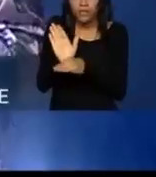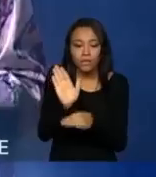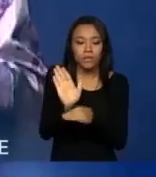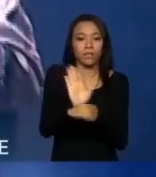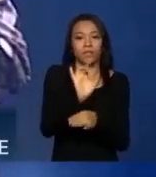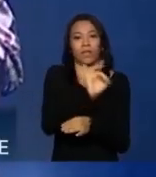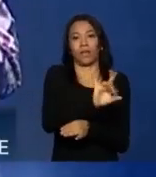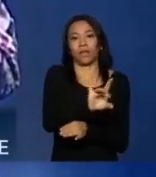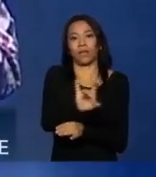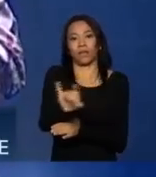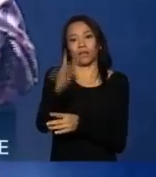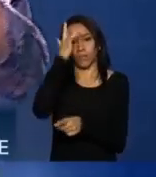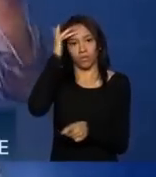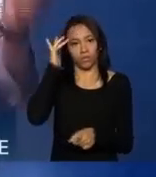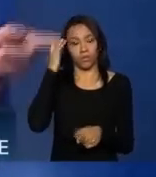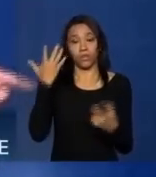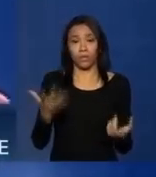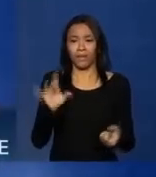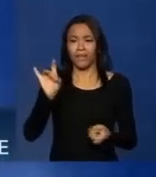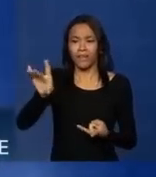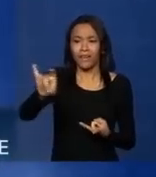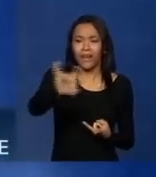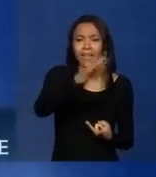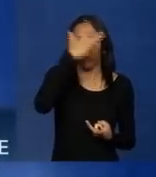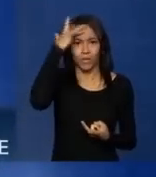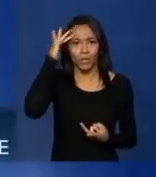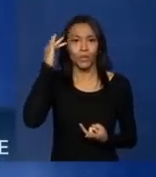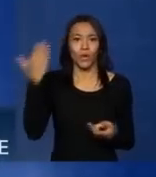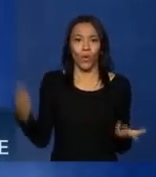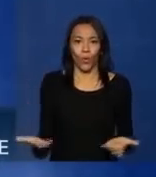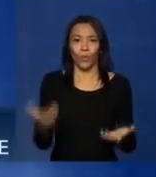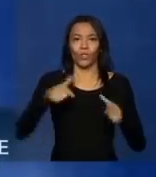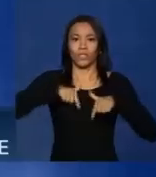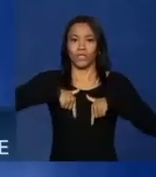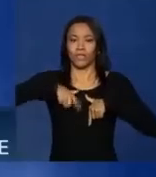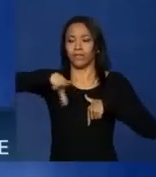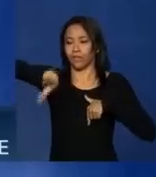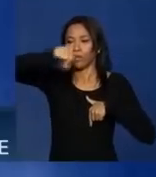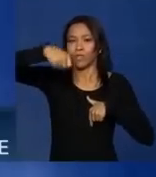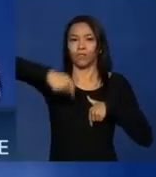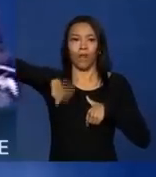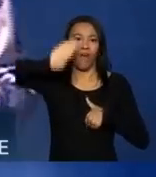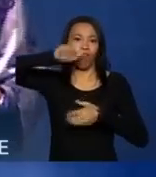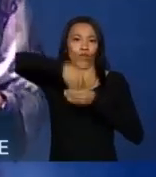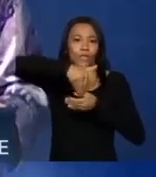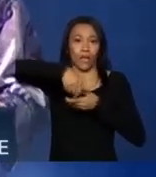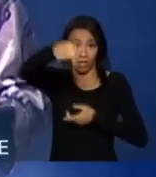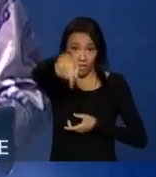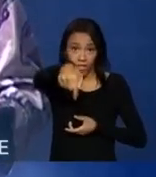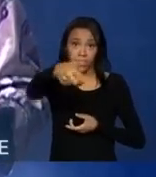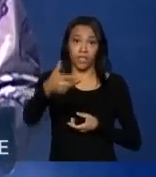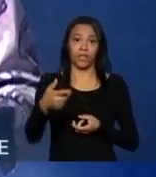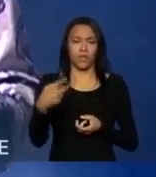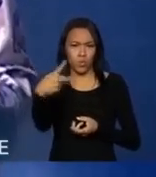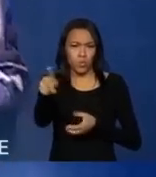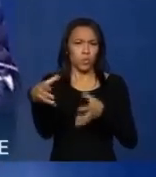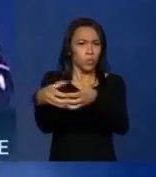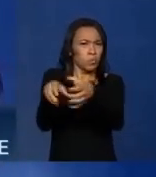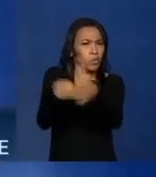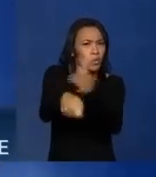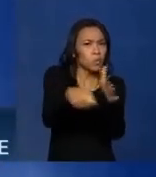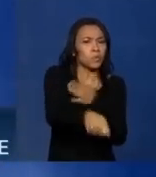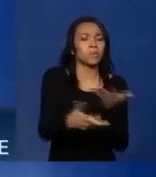quilombolas, cada delegada, cada delegado aqui sabe, por sua militância, por